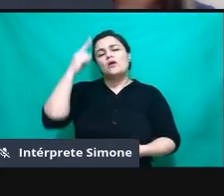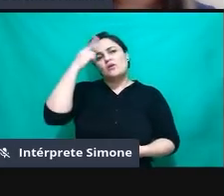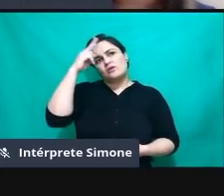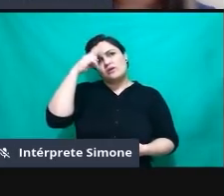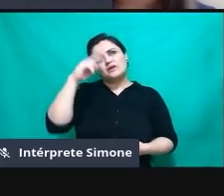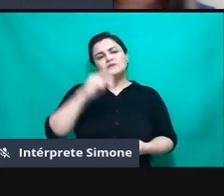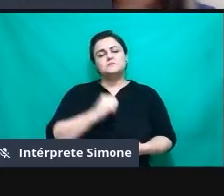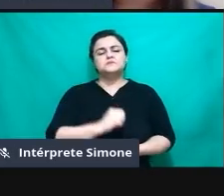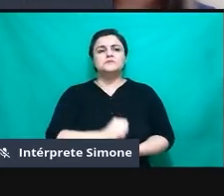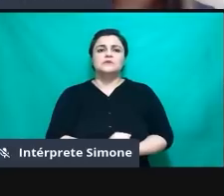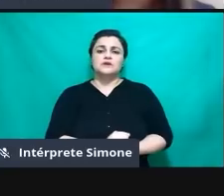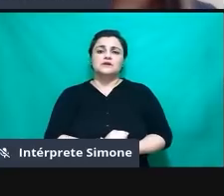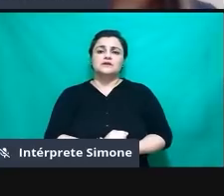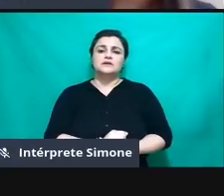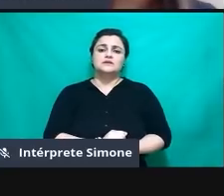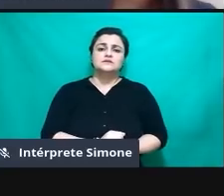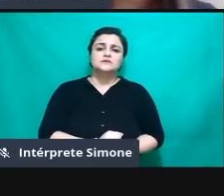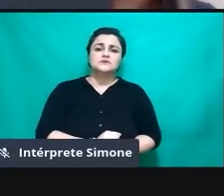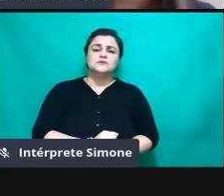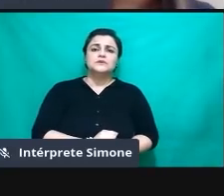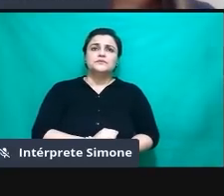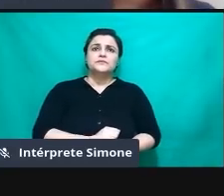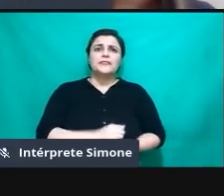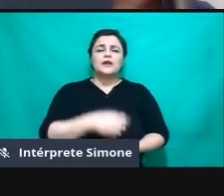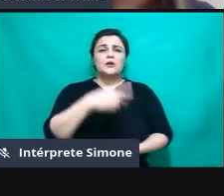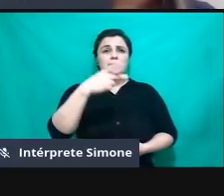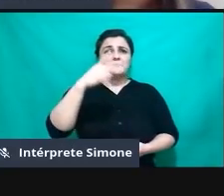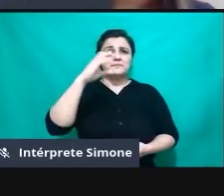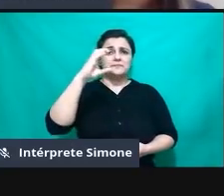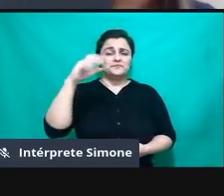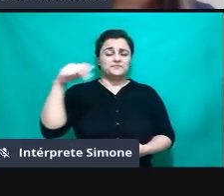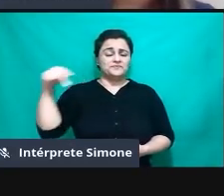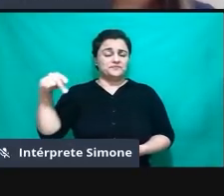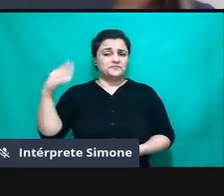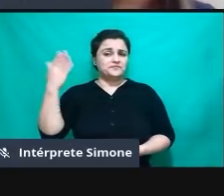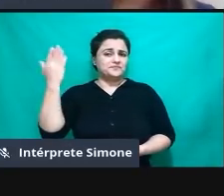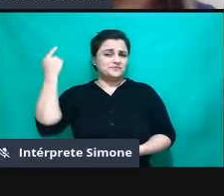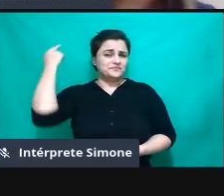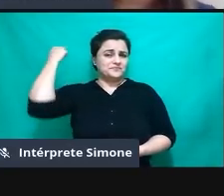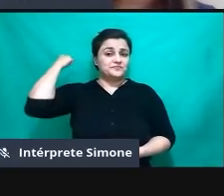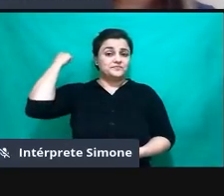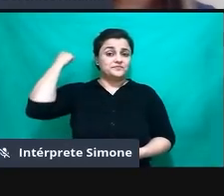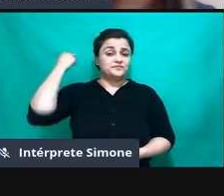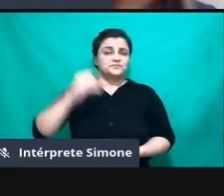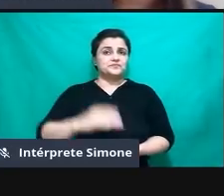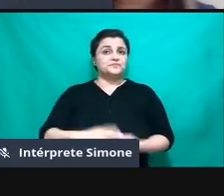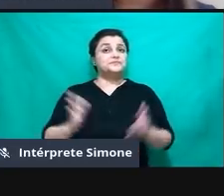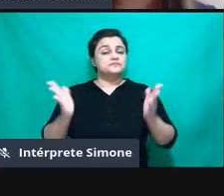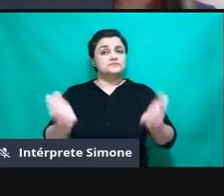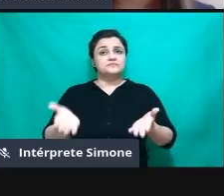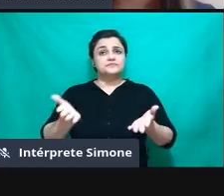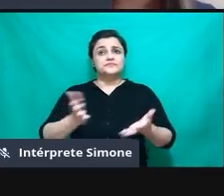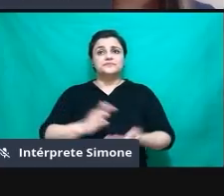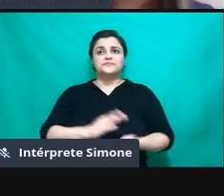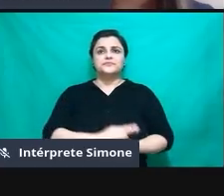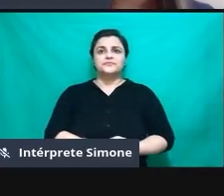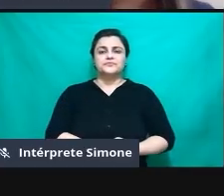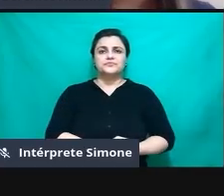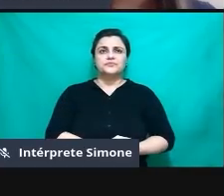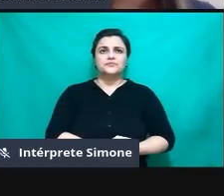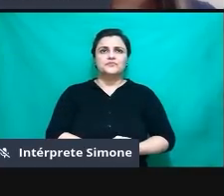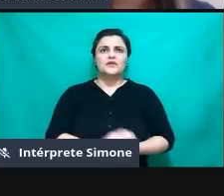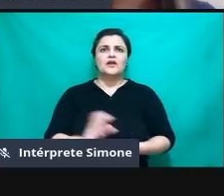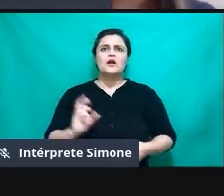né, nos PCNs, que já havia, e no referencial curricular anterior já